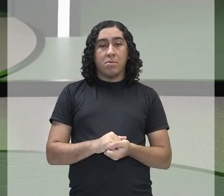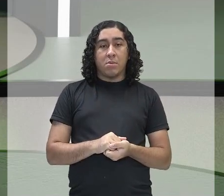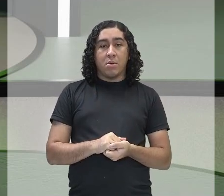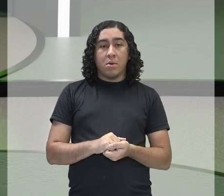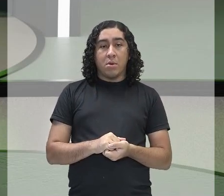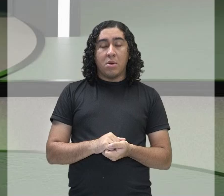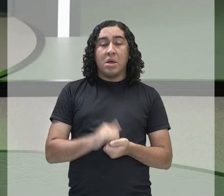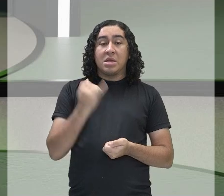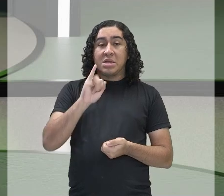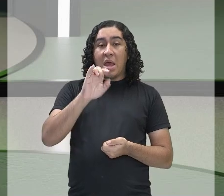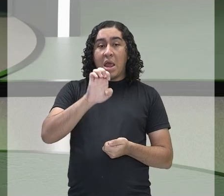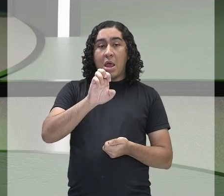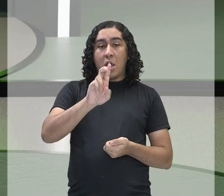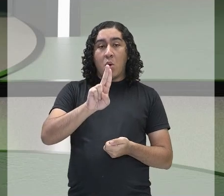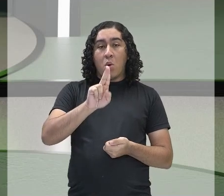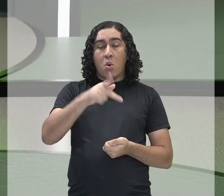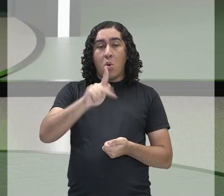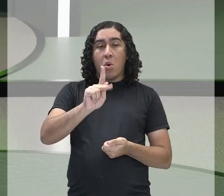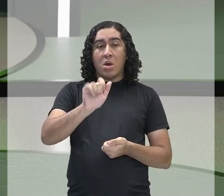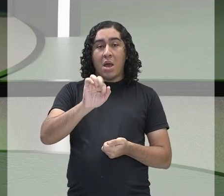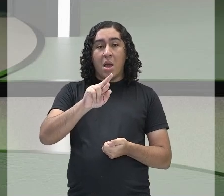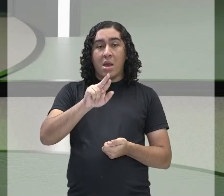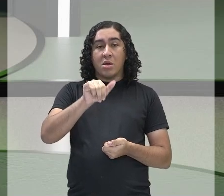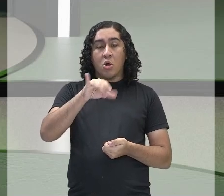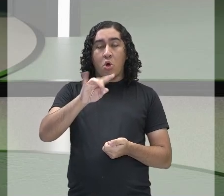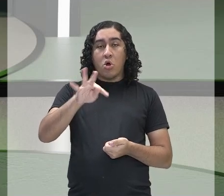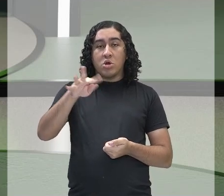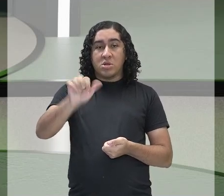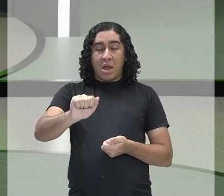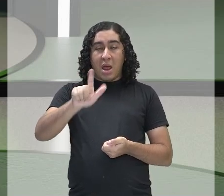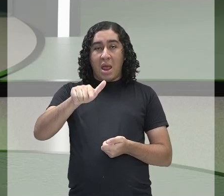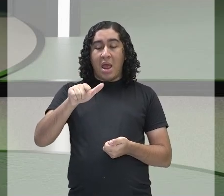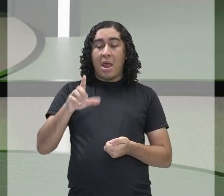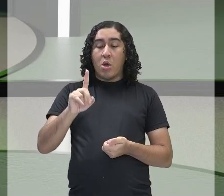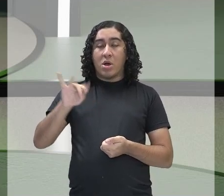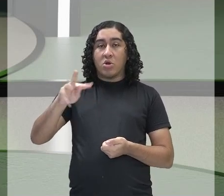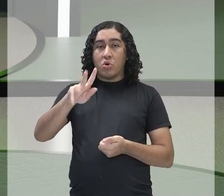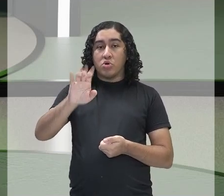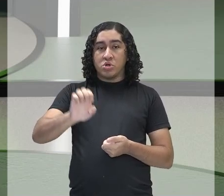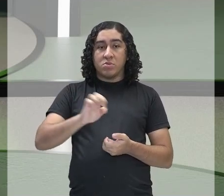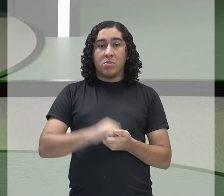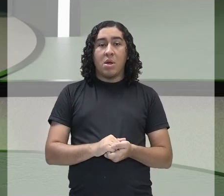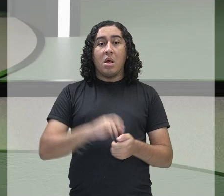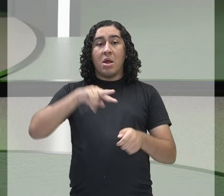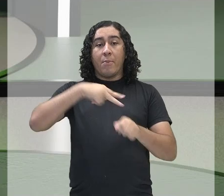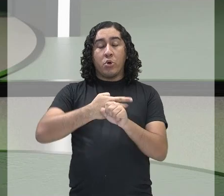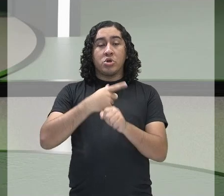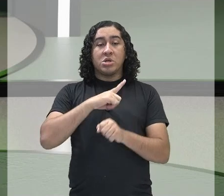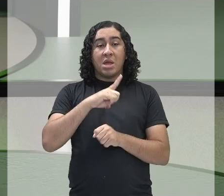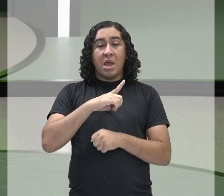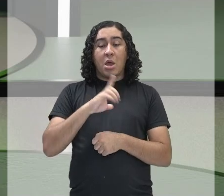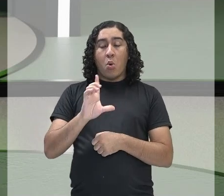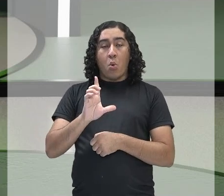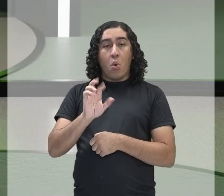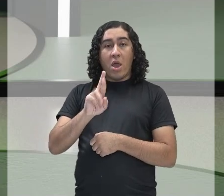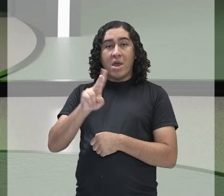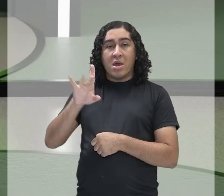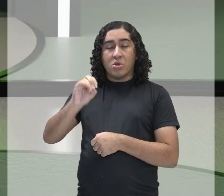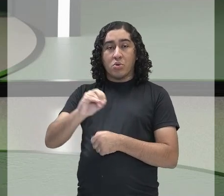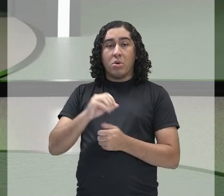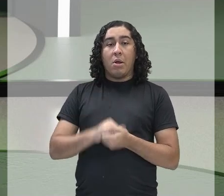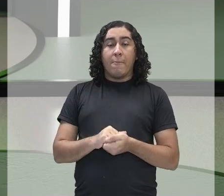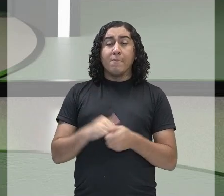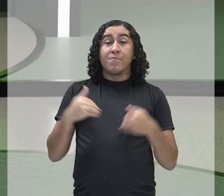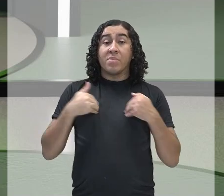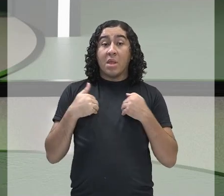falando dos seres que são eucariontes. Depois do domínio, na classificação taxonômica, nós temos o reino. Reino animalia